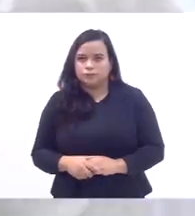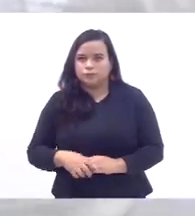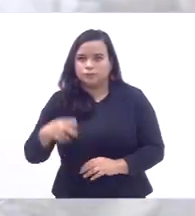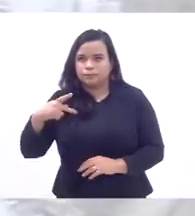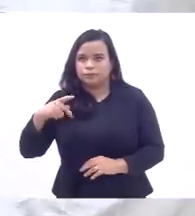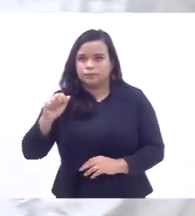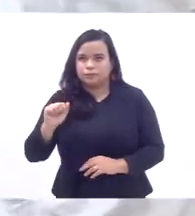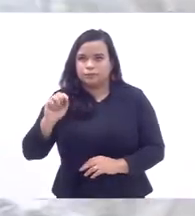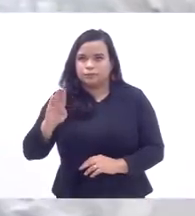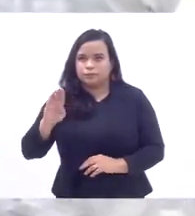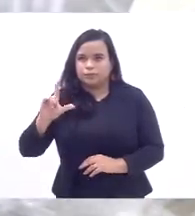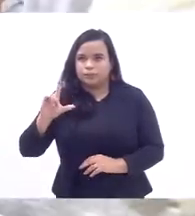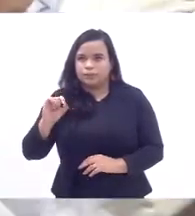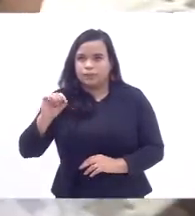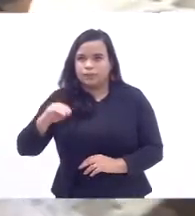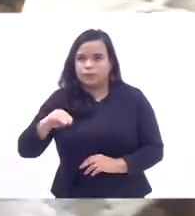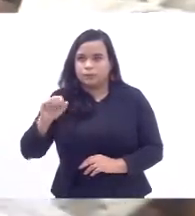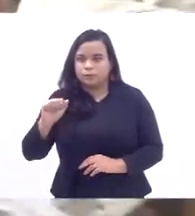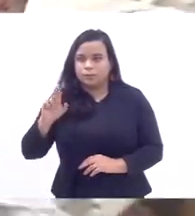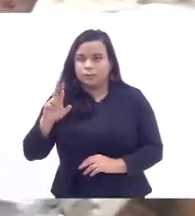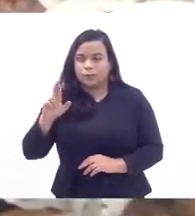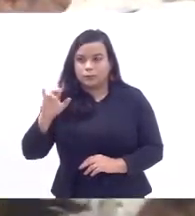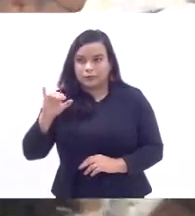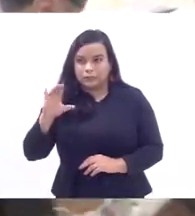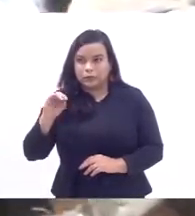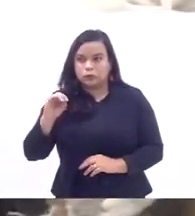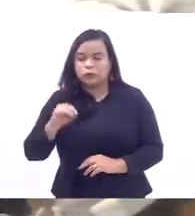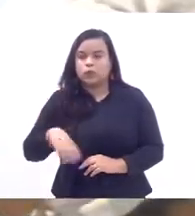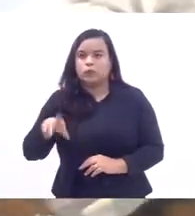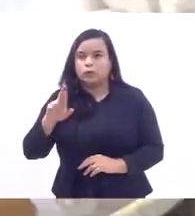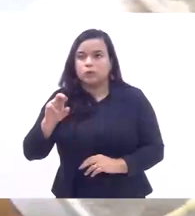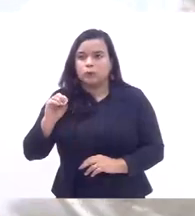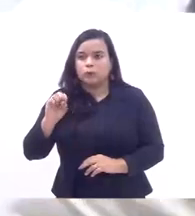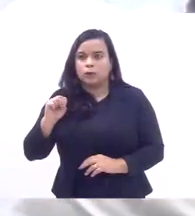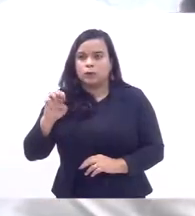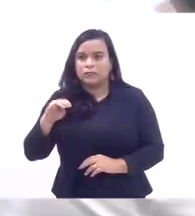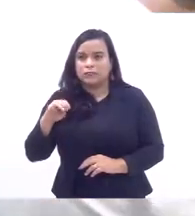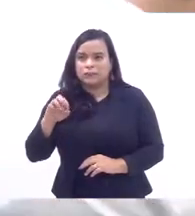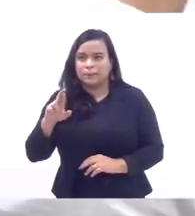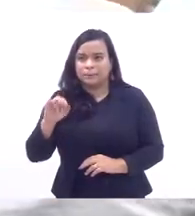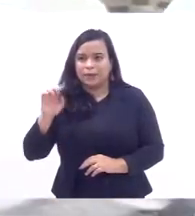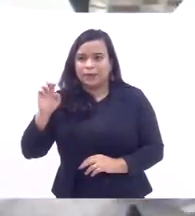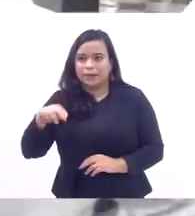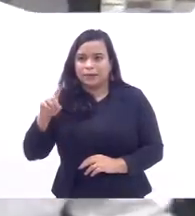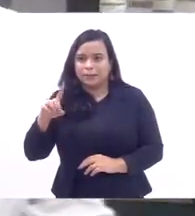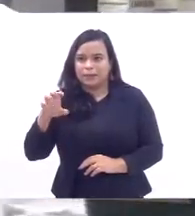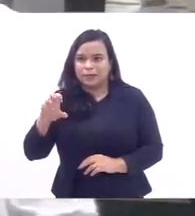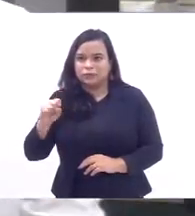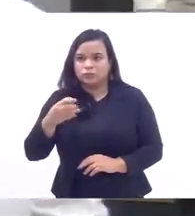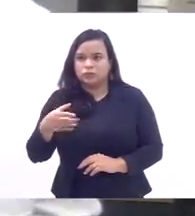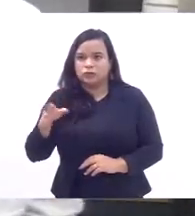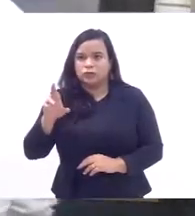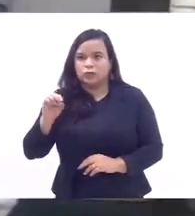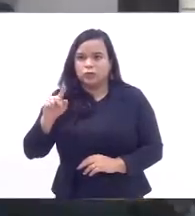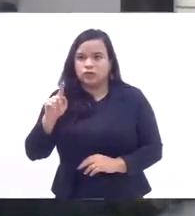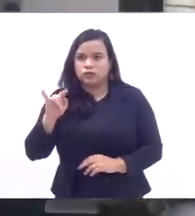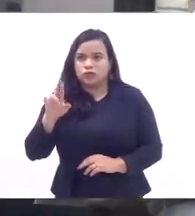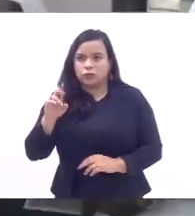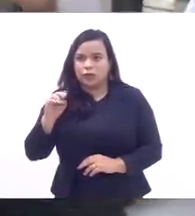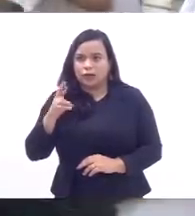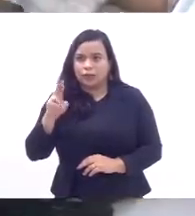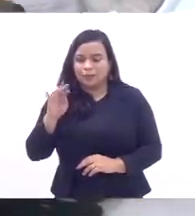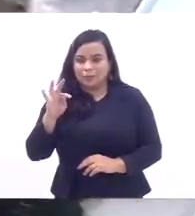Pablo Maurício, Rosimere Mendes, Rogério Brito dos Santos,